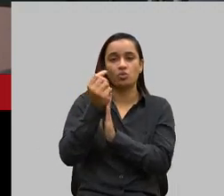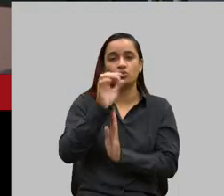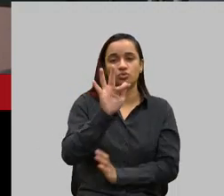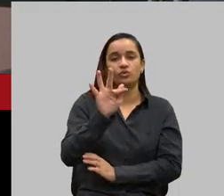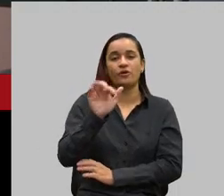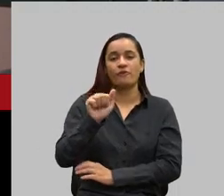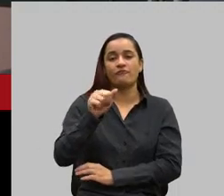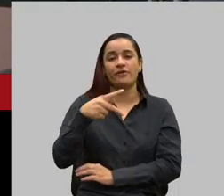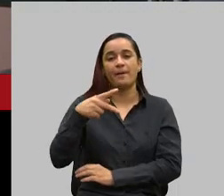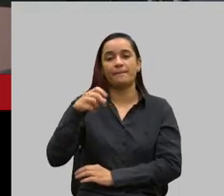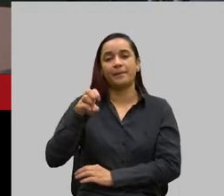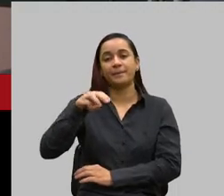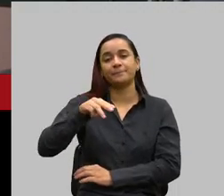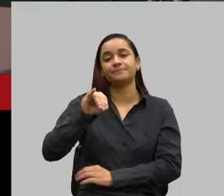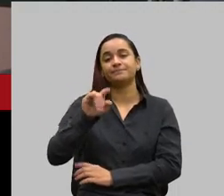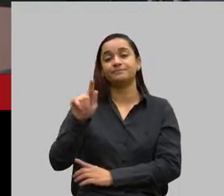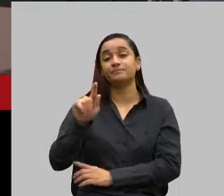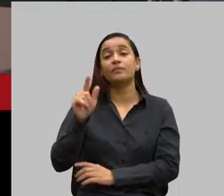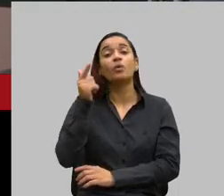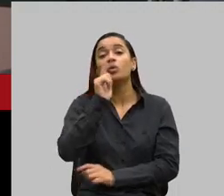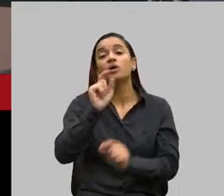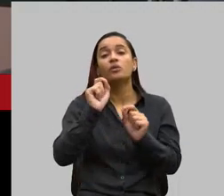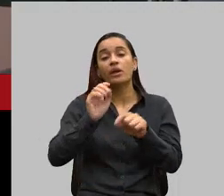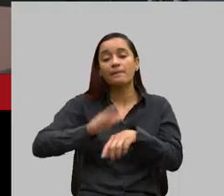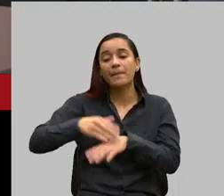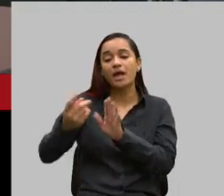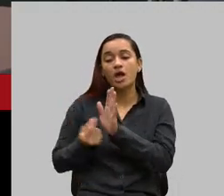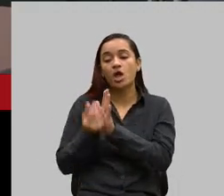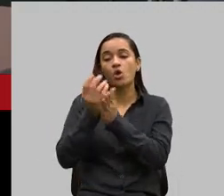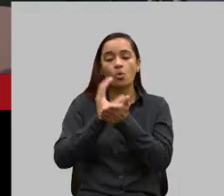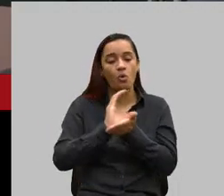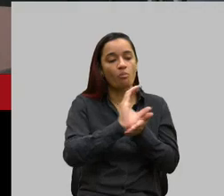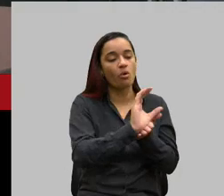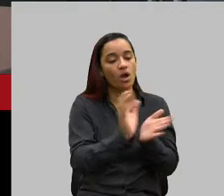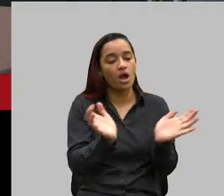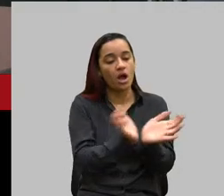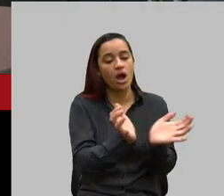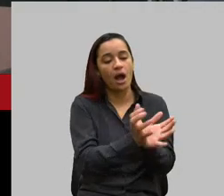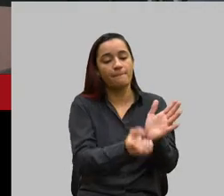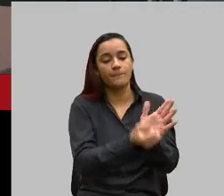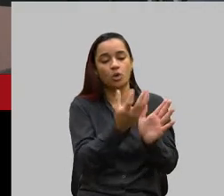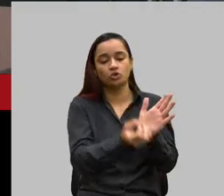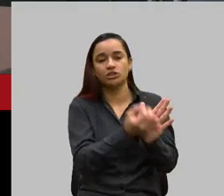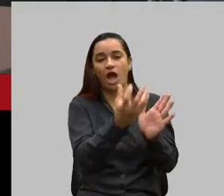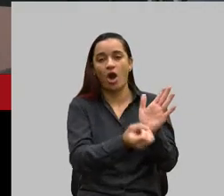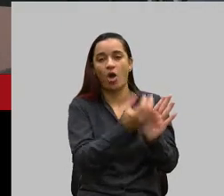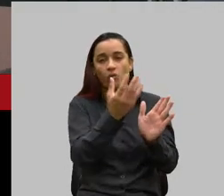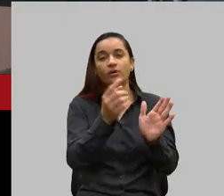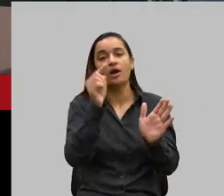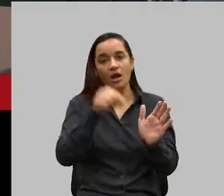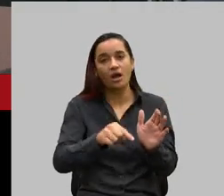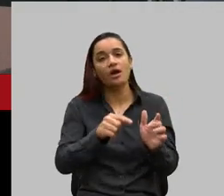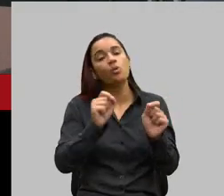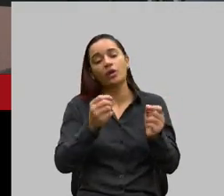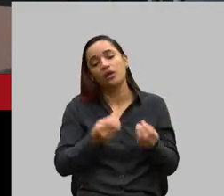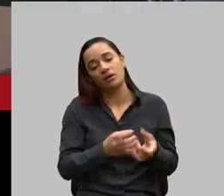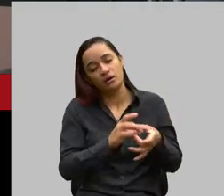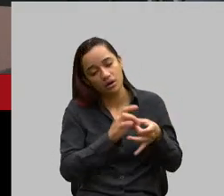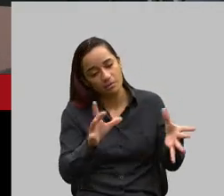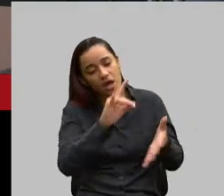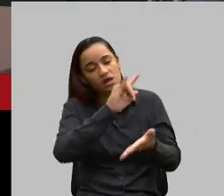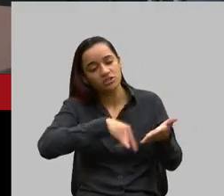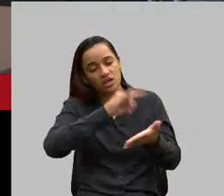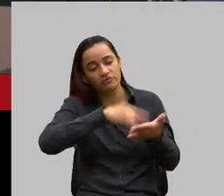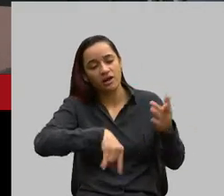mais recursos para o setor produtivo e são setores produtivos como esses certificação de produtos para